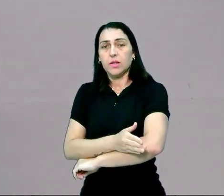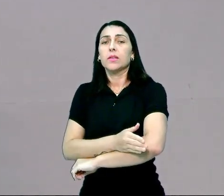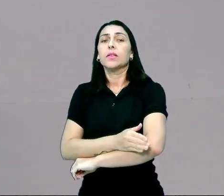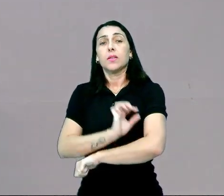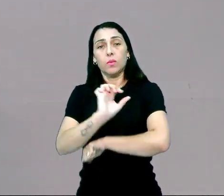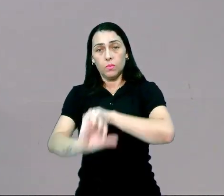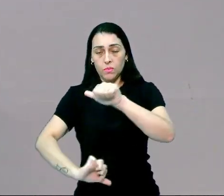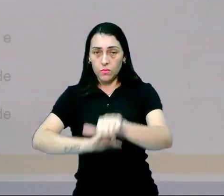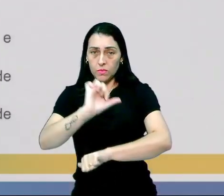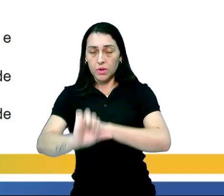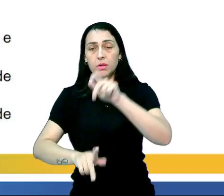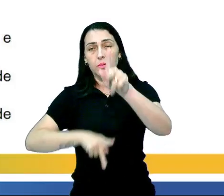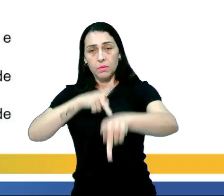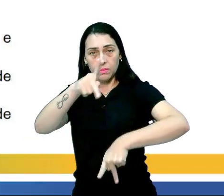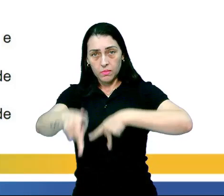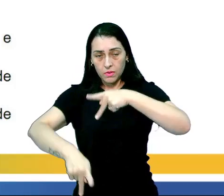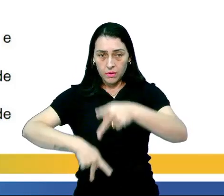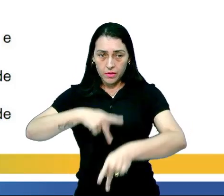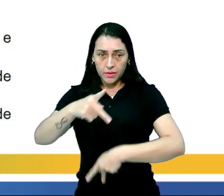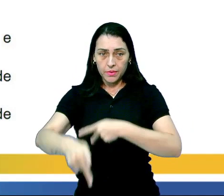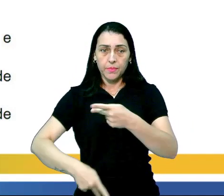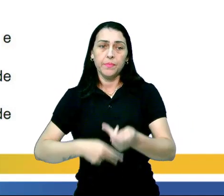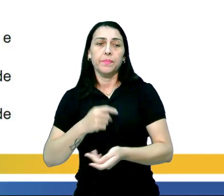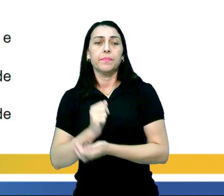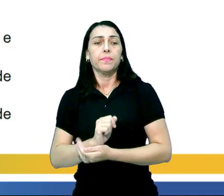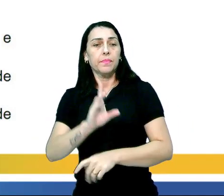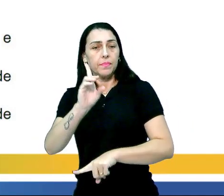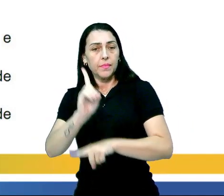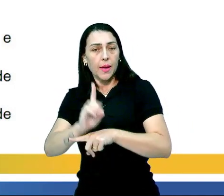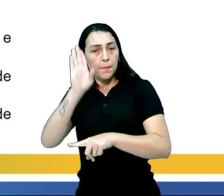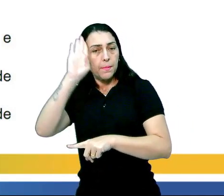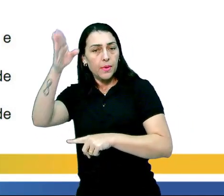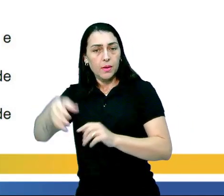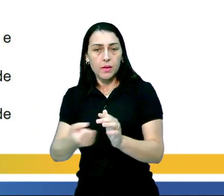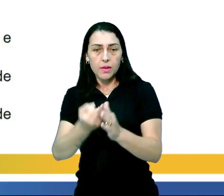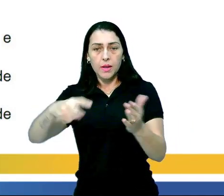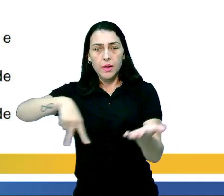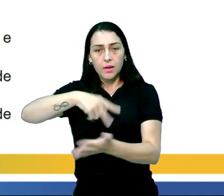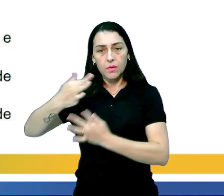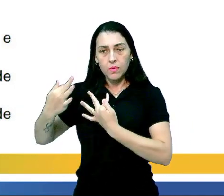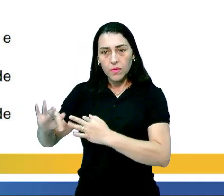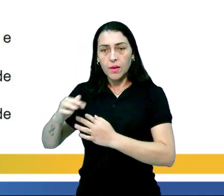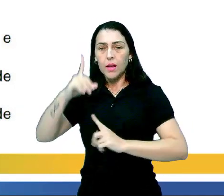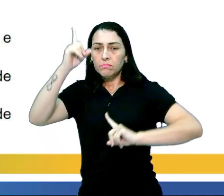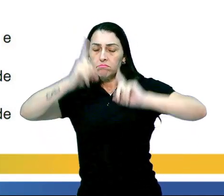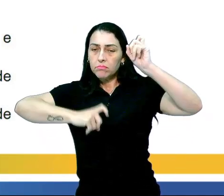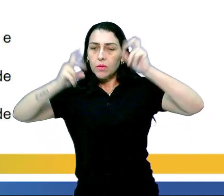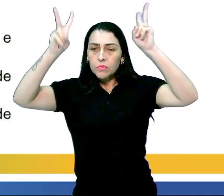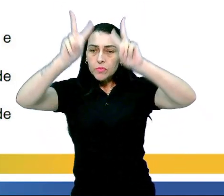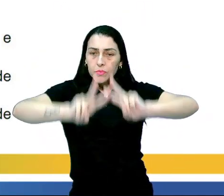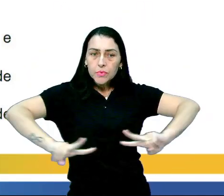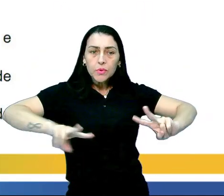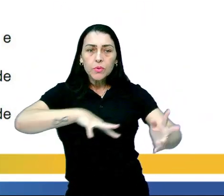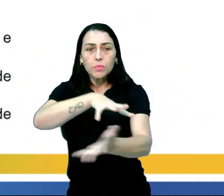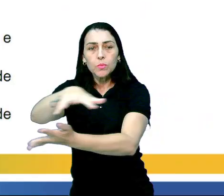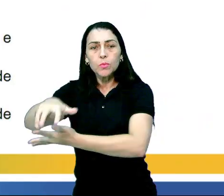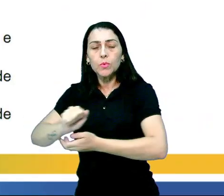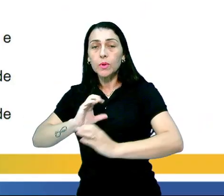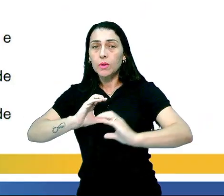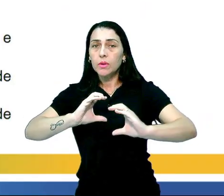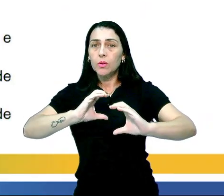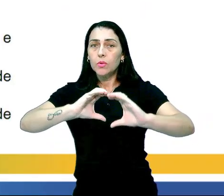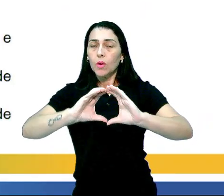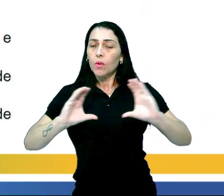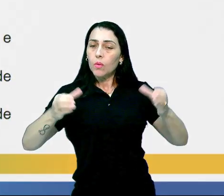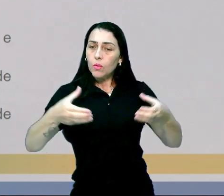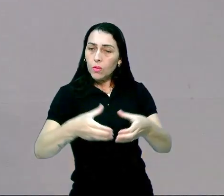são danças do aspecto popular. Tranquilo? A alternativa D, principal característica da dança folclórica é a expressão de visões de mundo